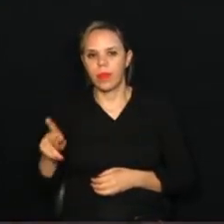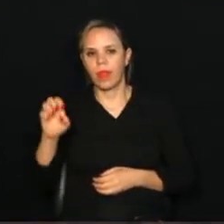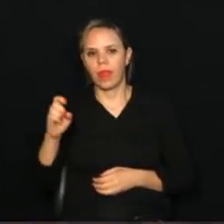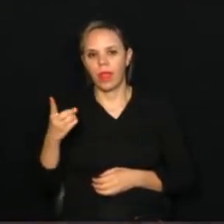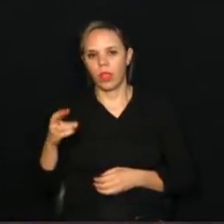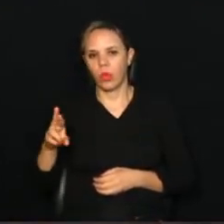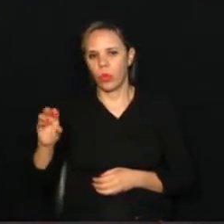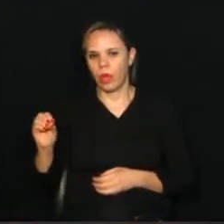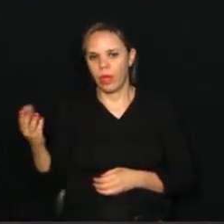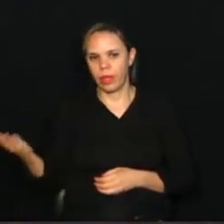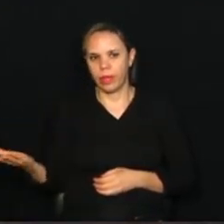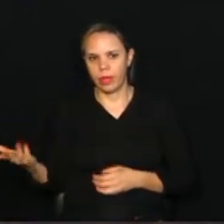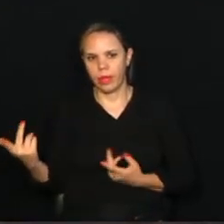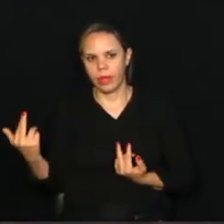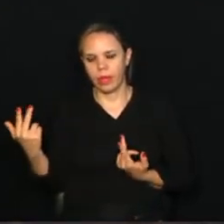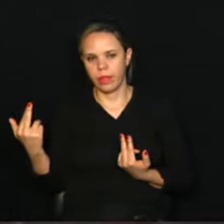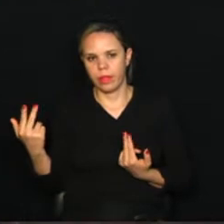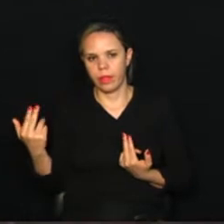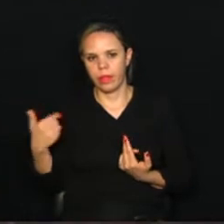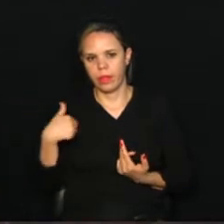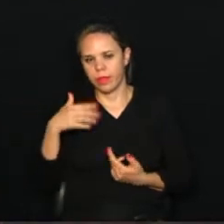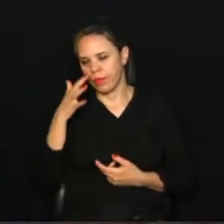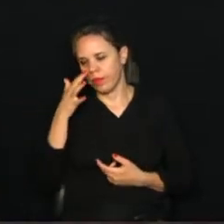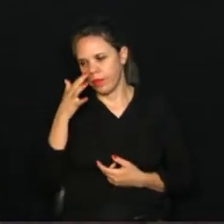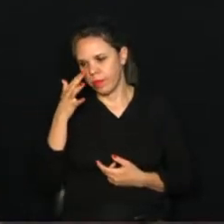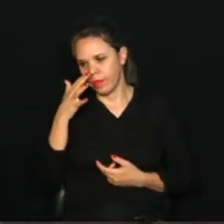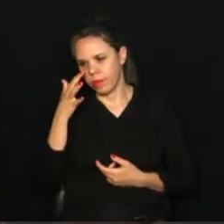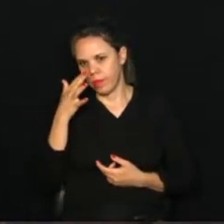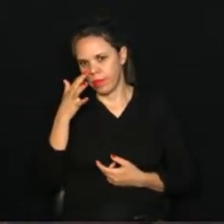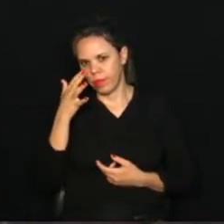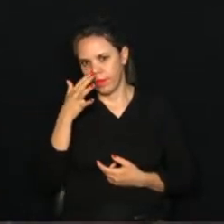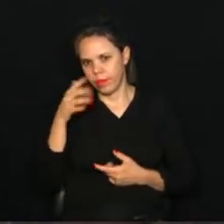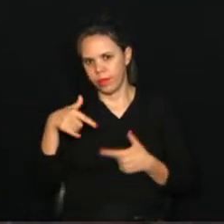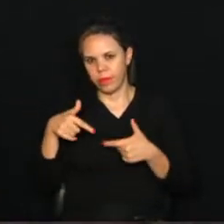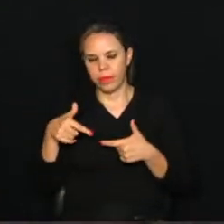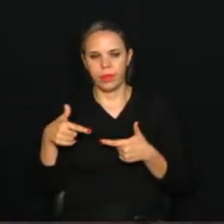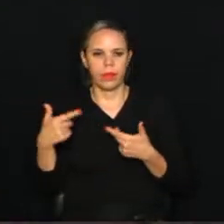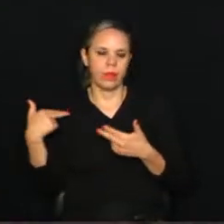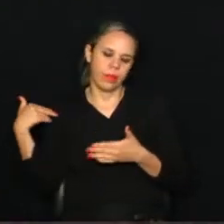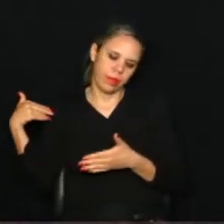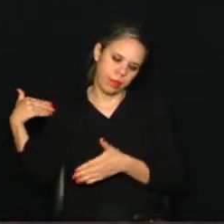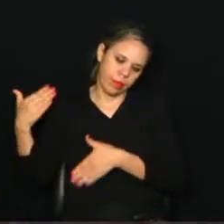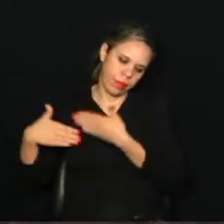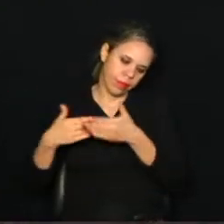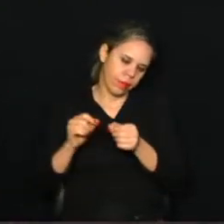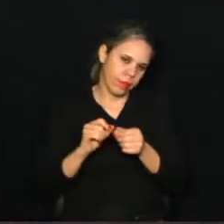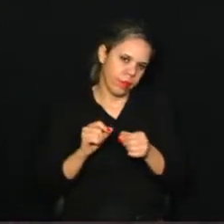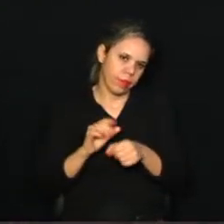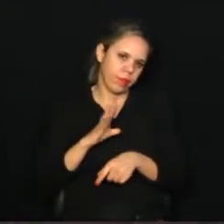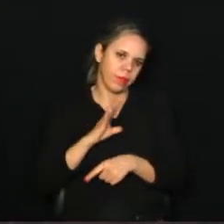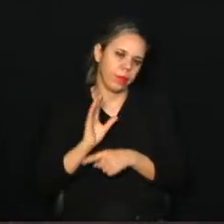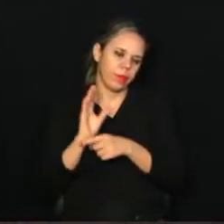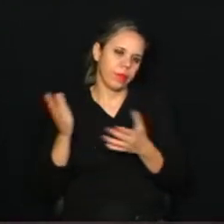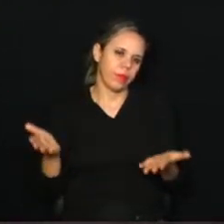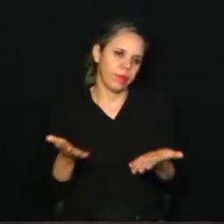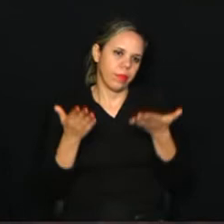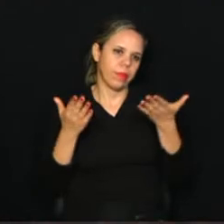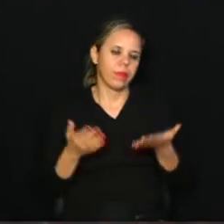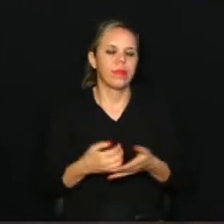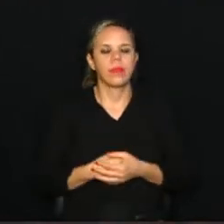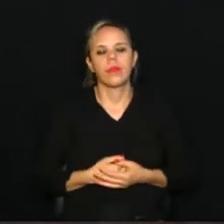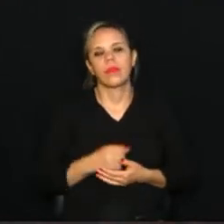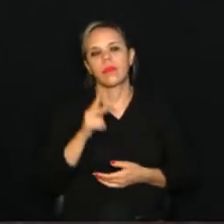Coelho, em qual eu admiro muito o trabalho que vem fazendo, que já fez pela cidade, né,